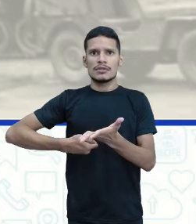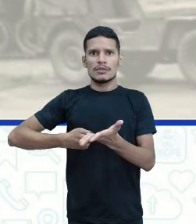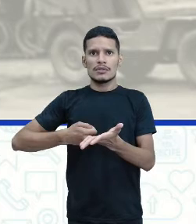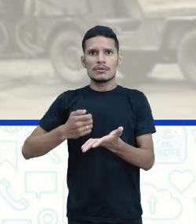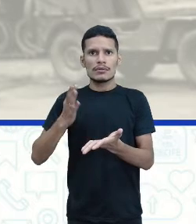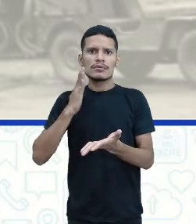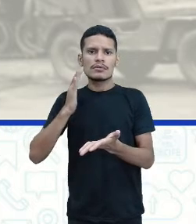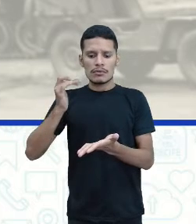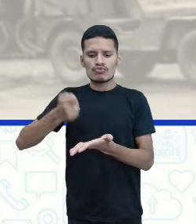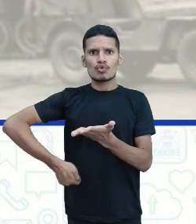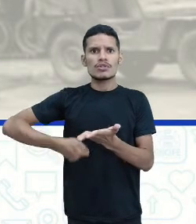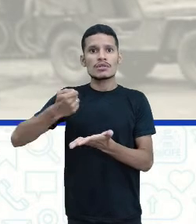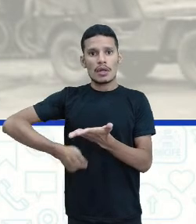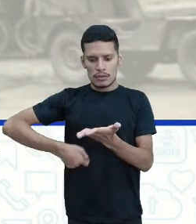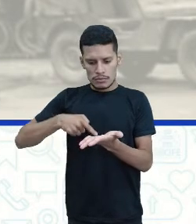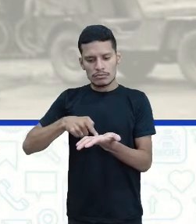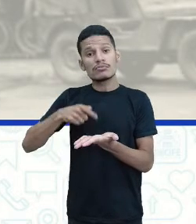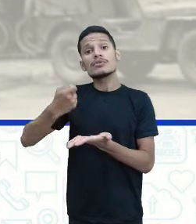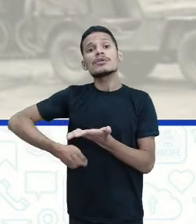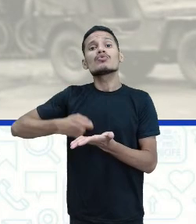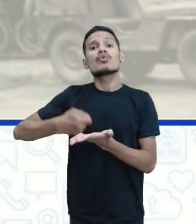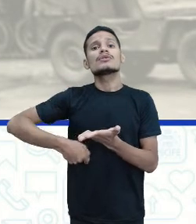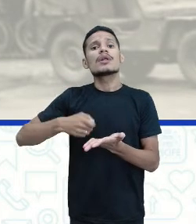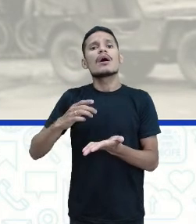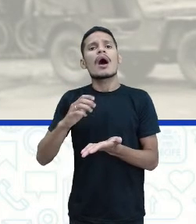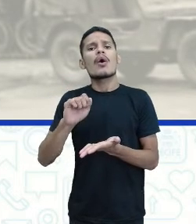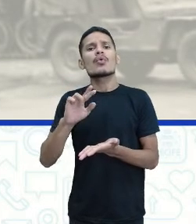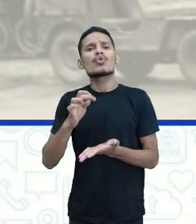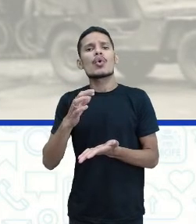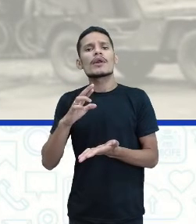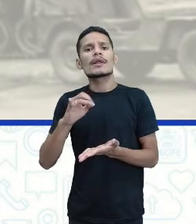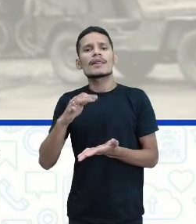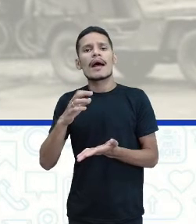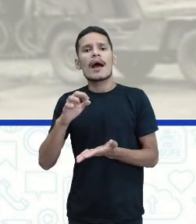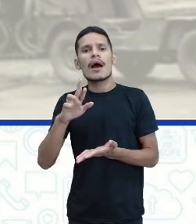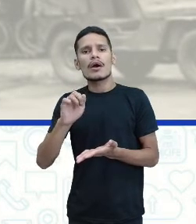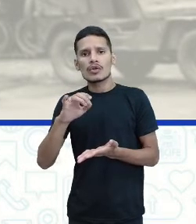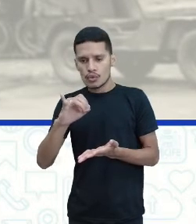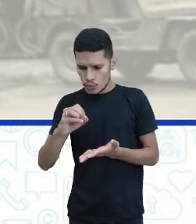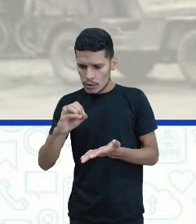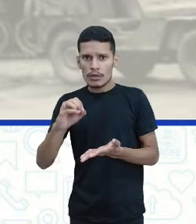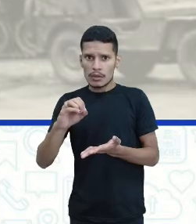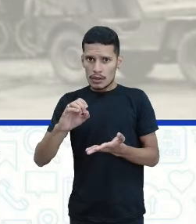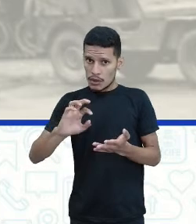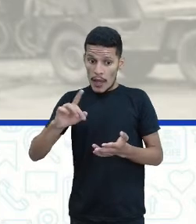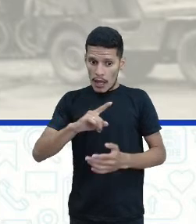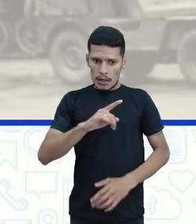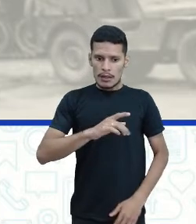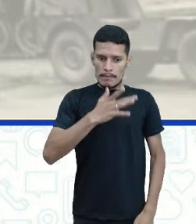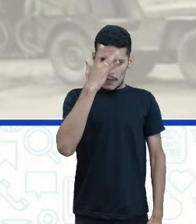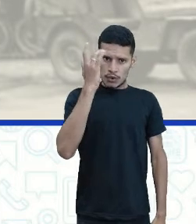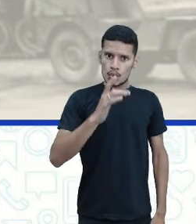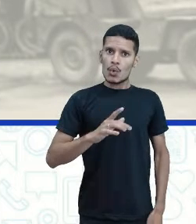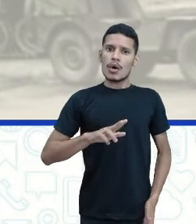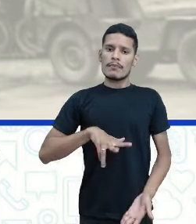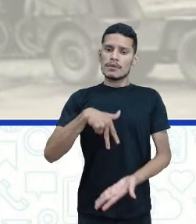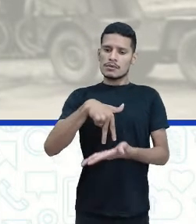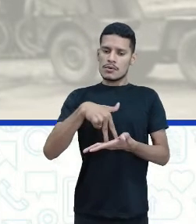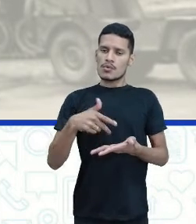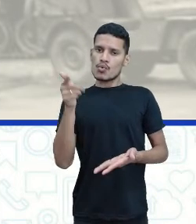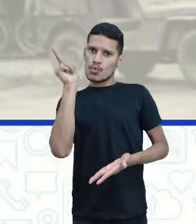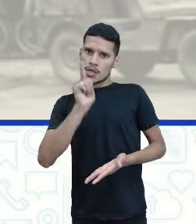do autoritarismo, tá certo? Quando eu digo autoritário, não me refiro aqui à autoridade, né? A autoridade a gente conquista